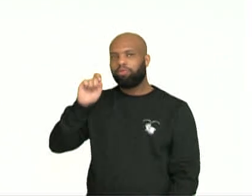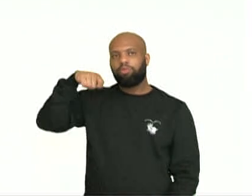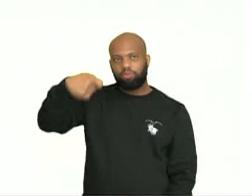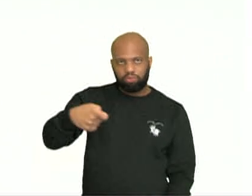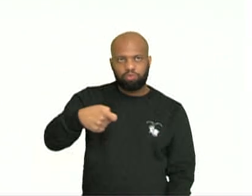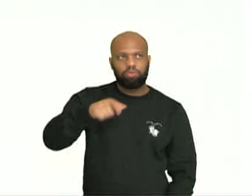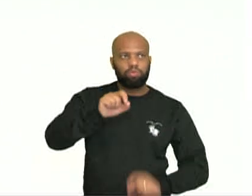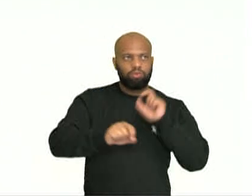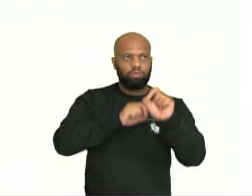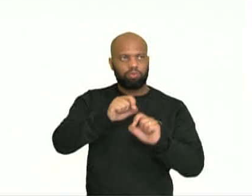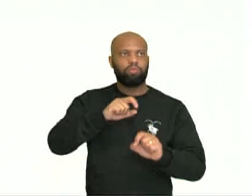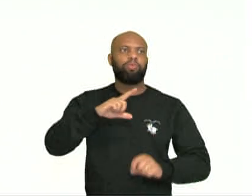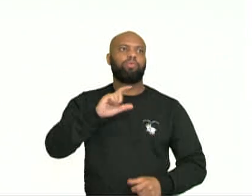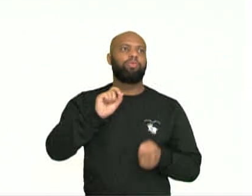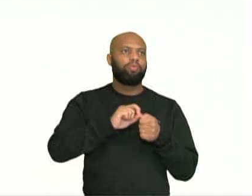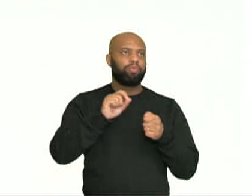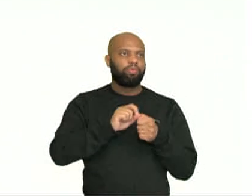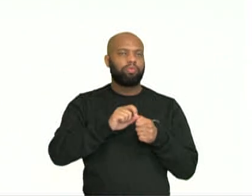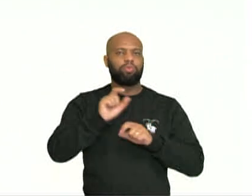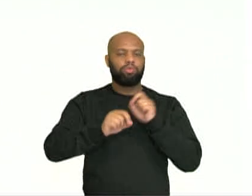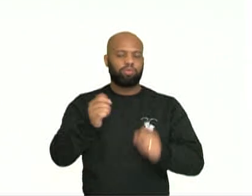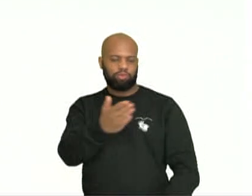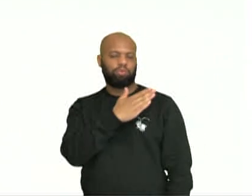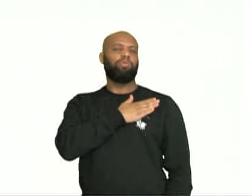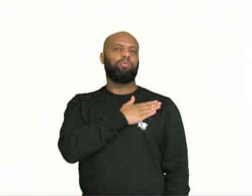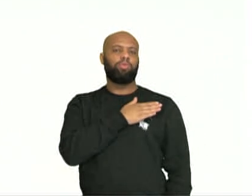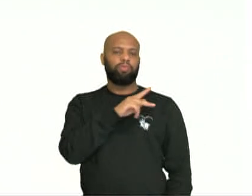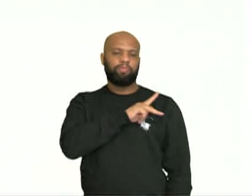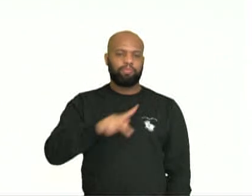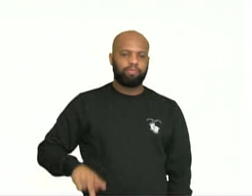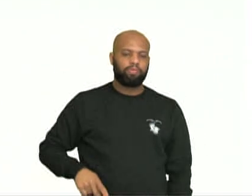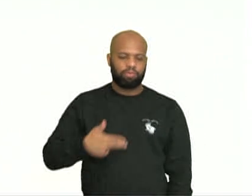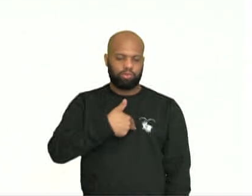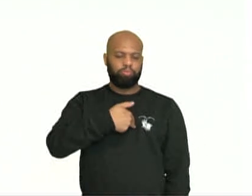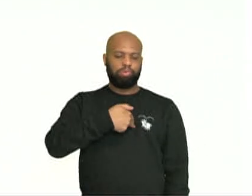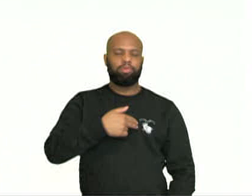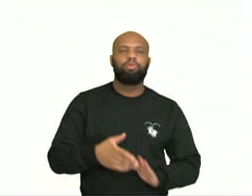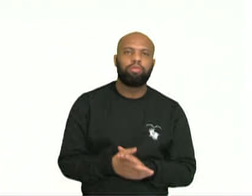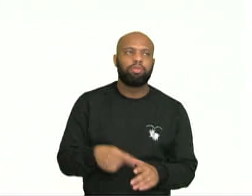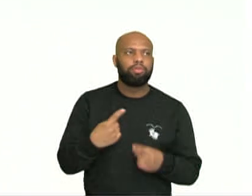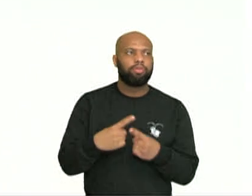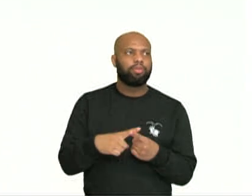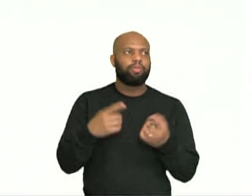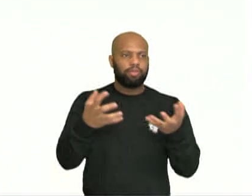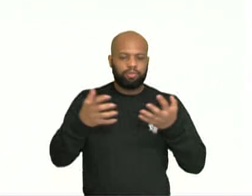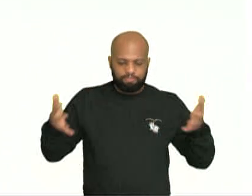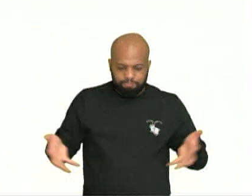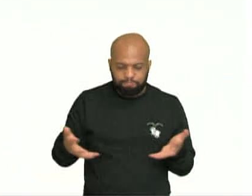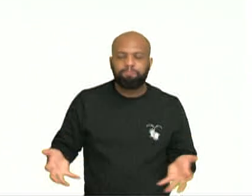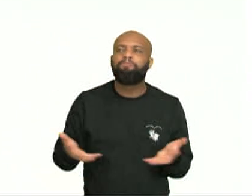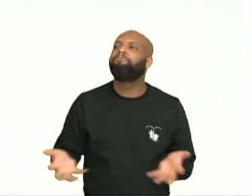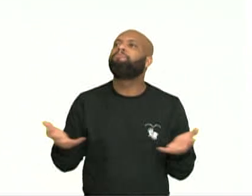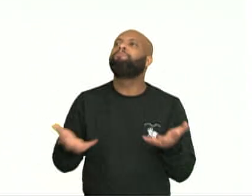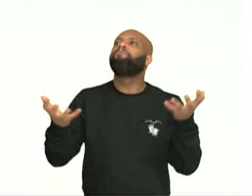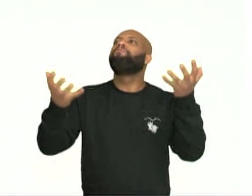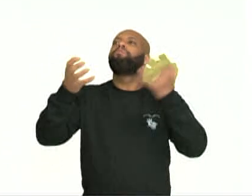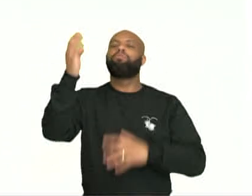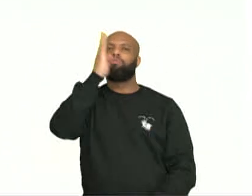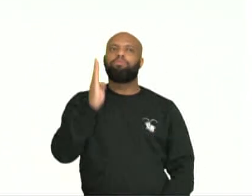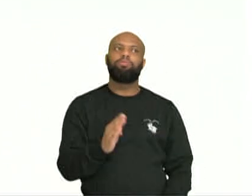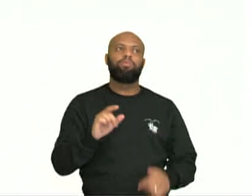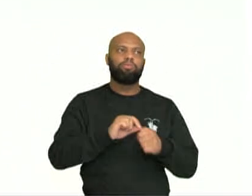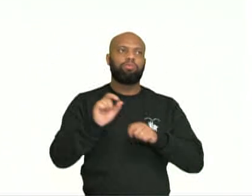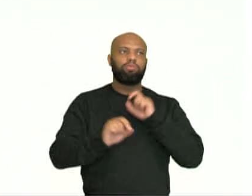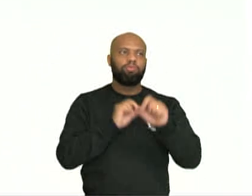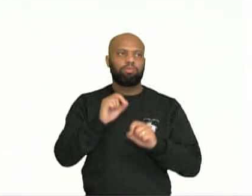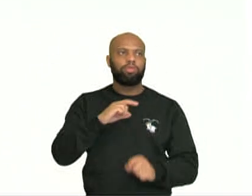a implementação, por exemplo, do nacionalismo de Getúlio Vargas, onde, para levantar mesmo a instituição brasileira,